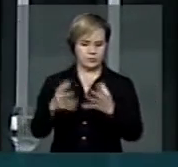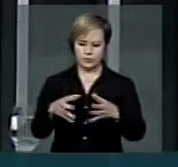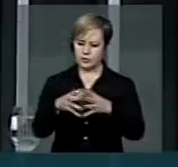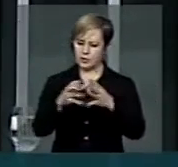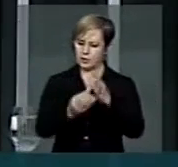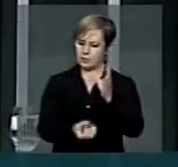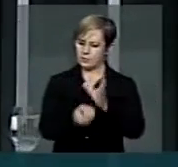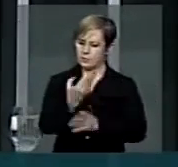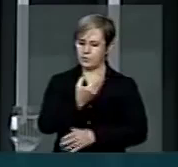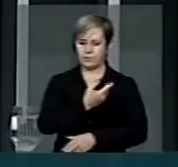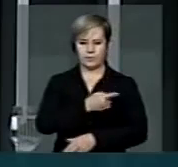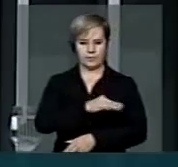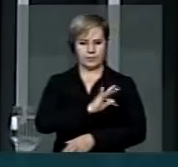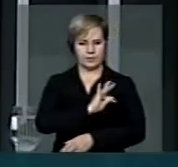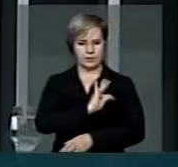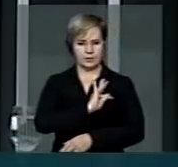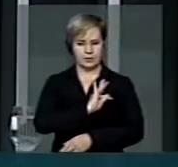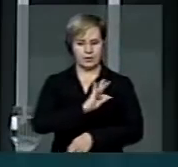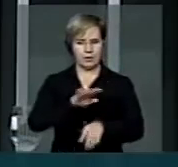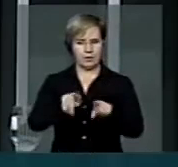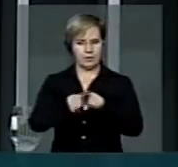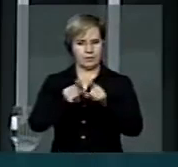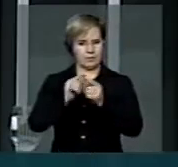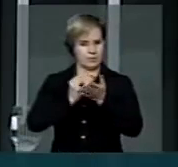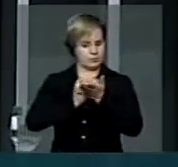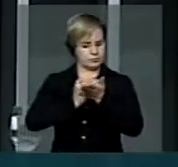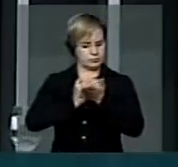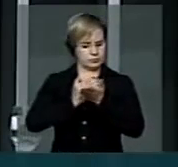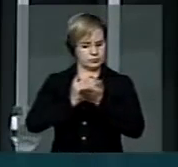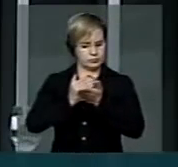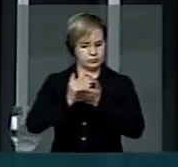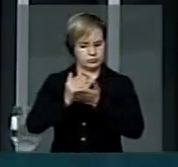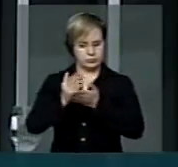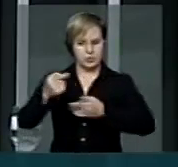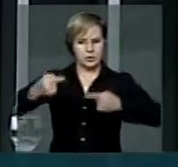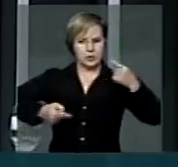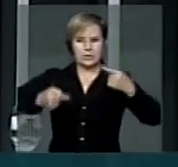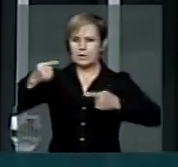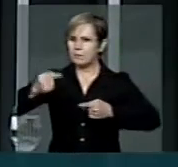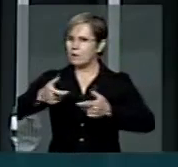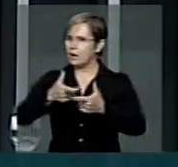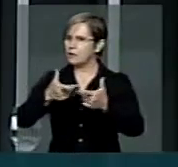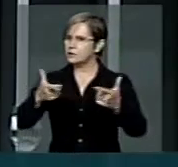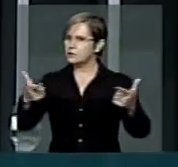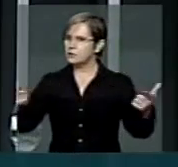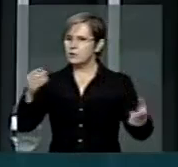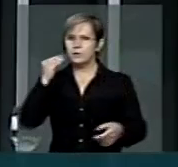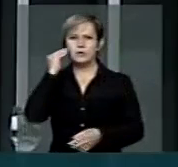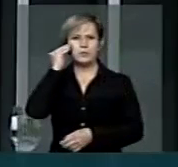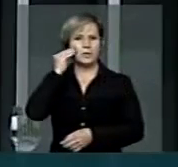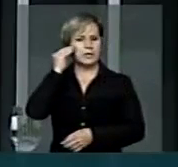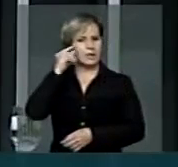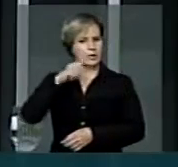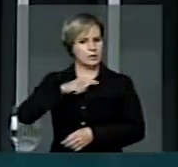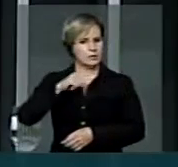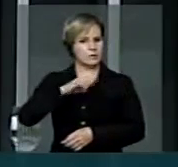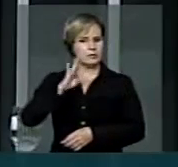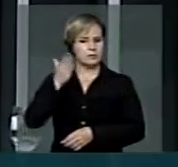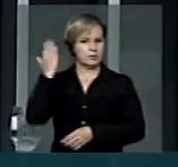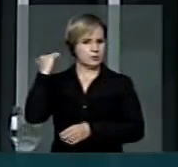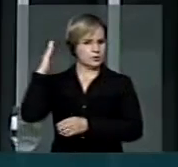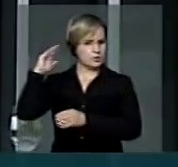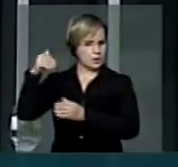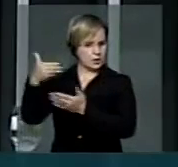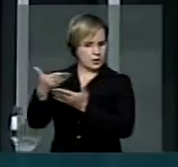dos Trabalhadores e iniciar um amplo debate sobre as experiências realizadas à frente do